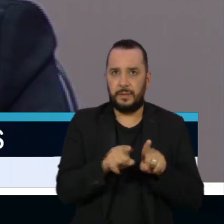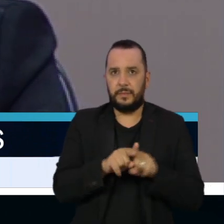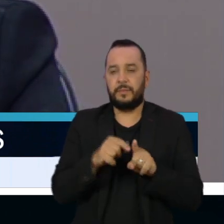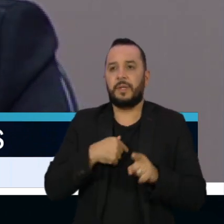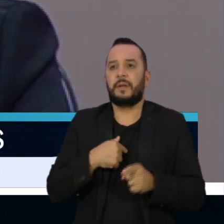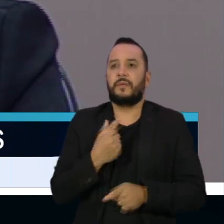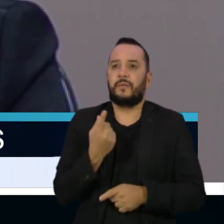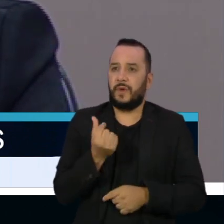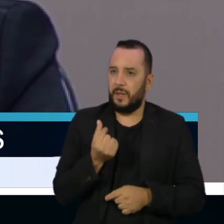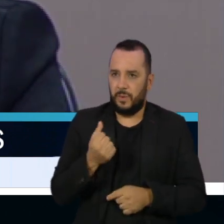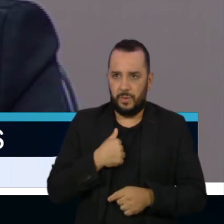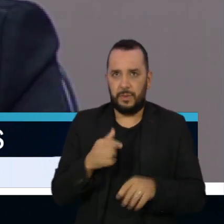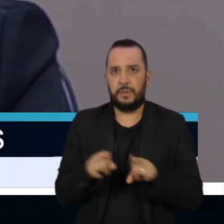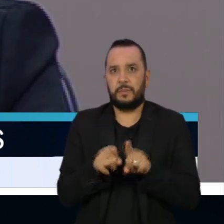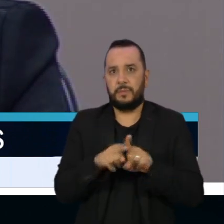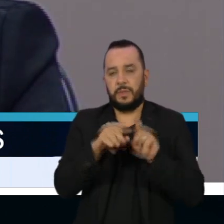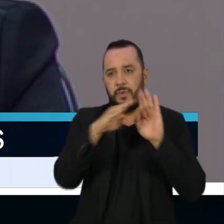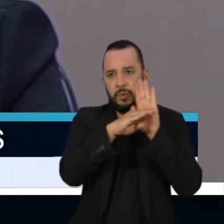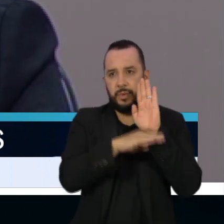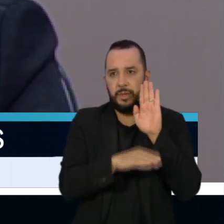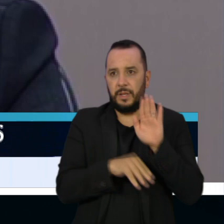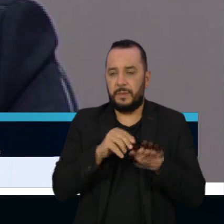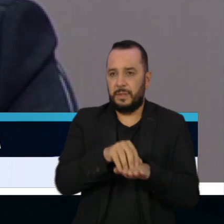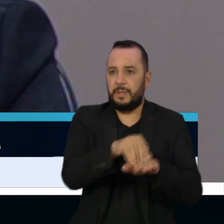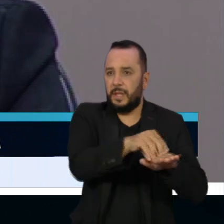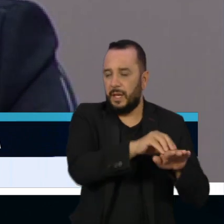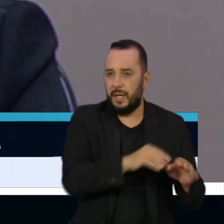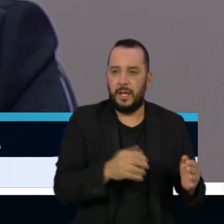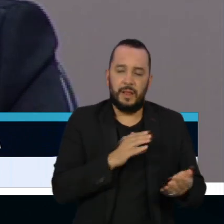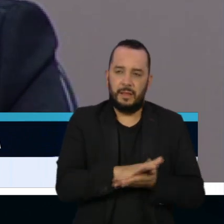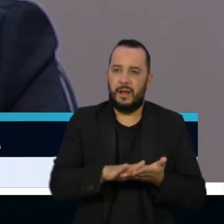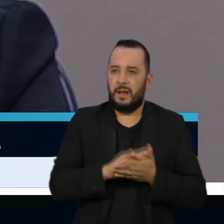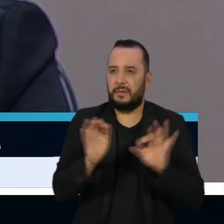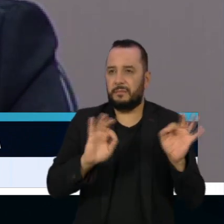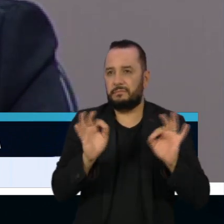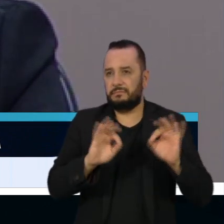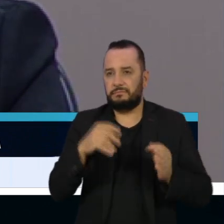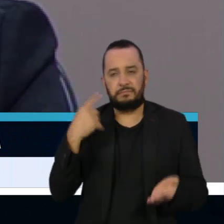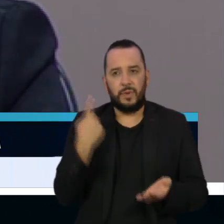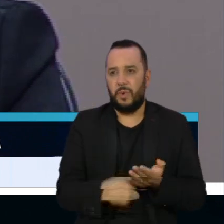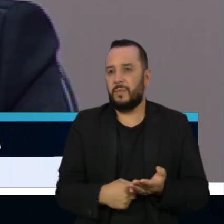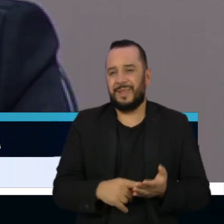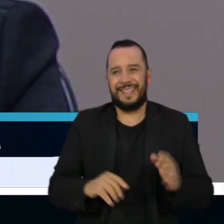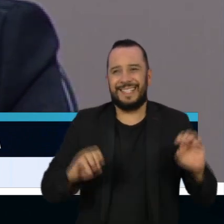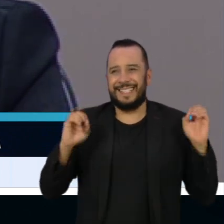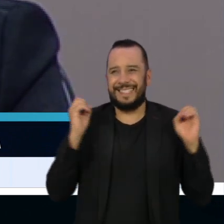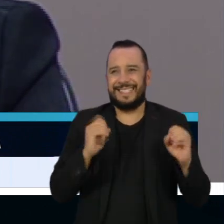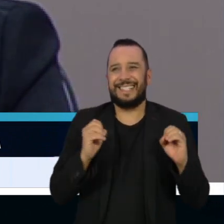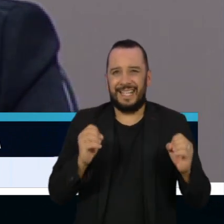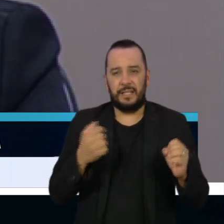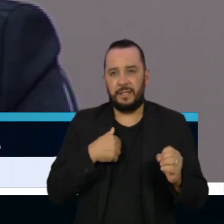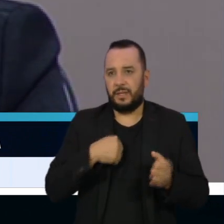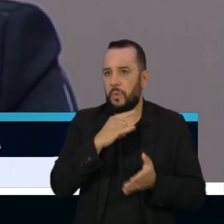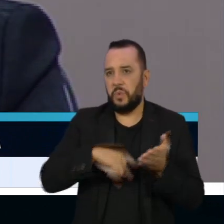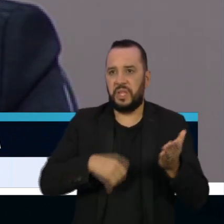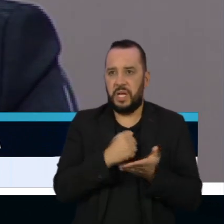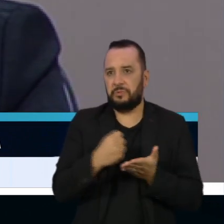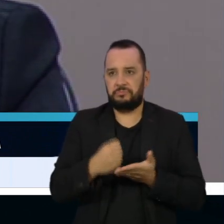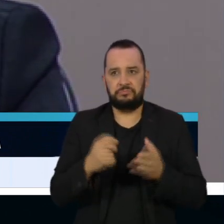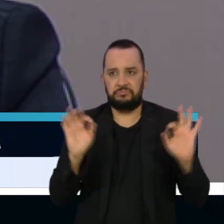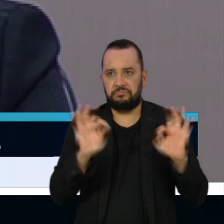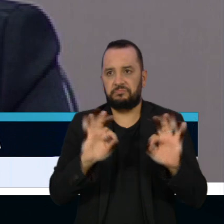disponíveis do cronograma de entrega ou da definição de preço nem tão pouco condições contratuais